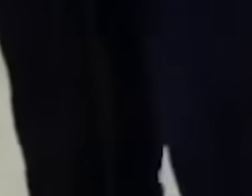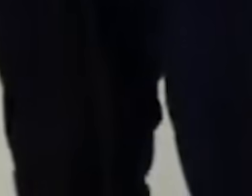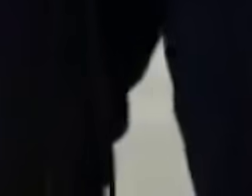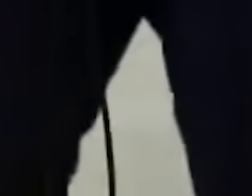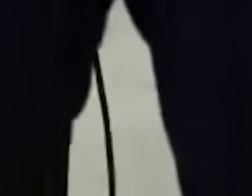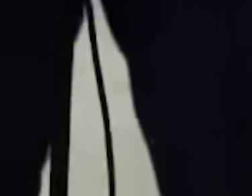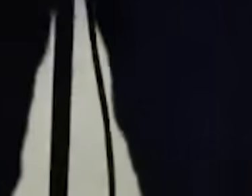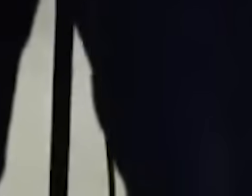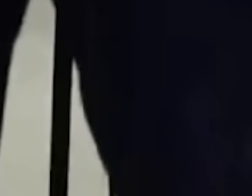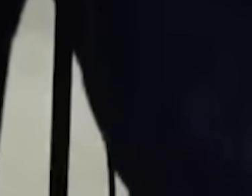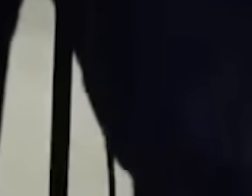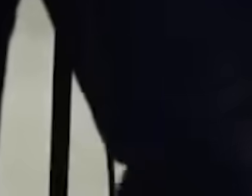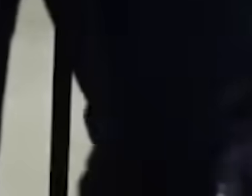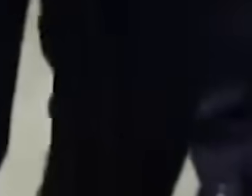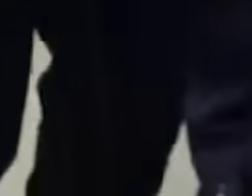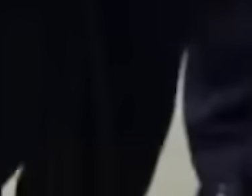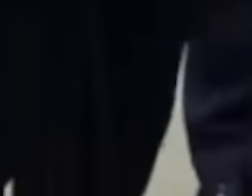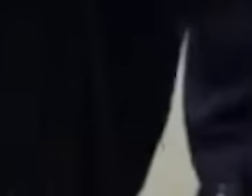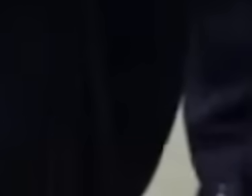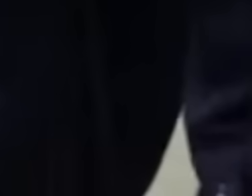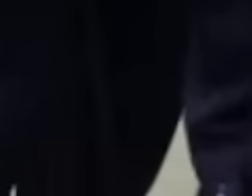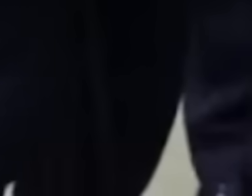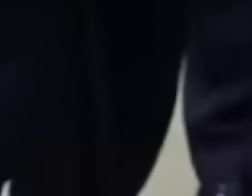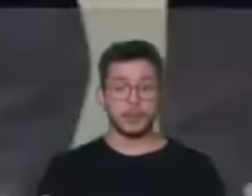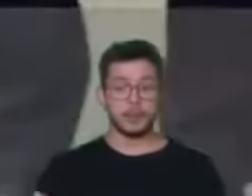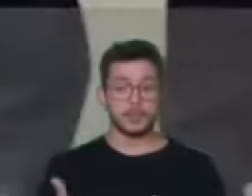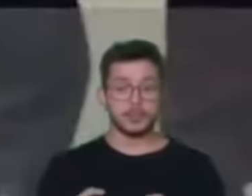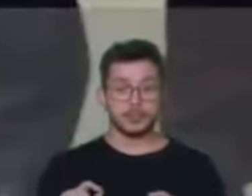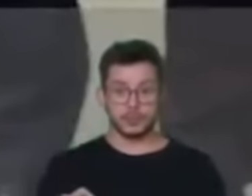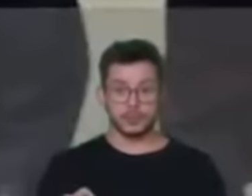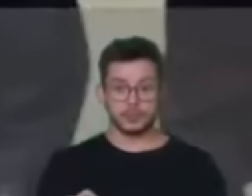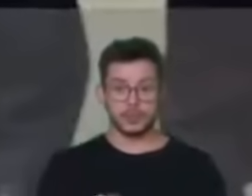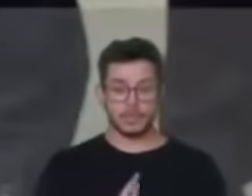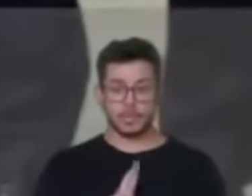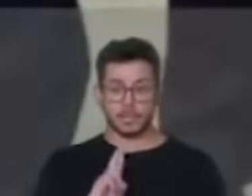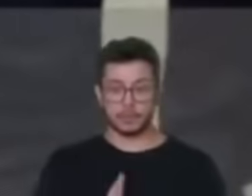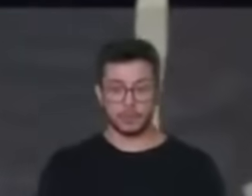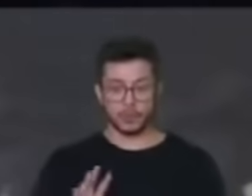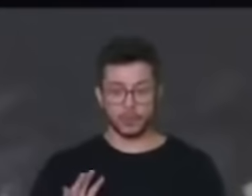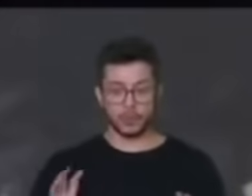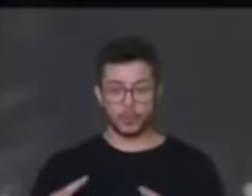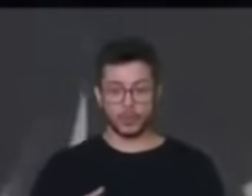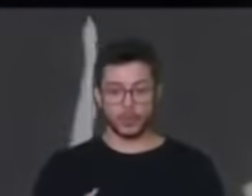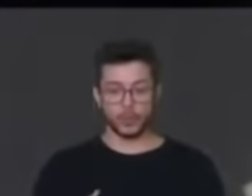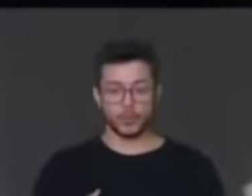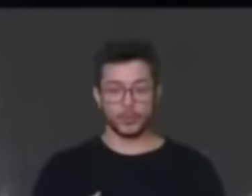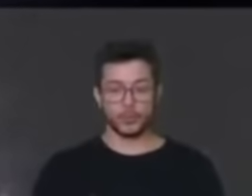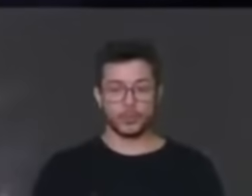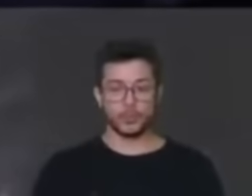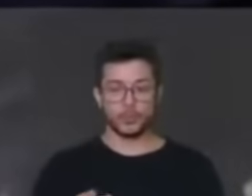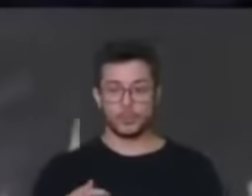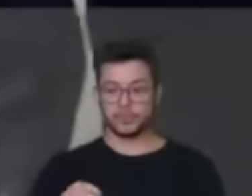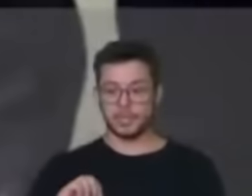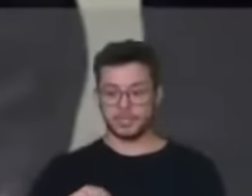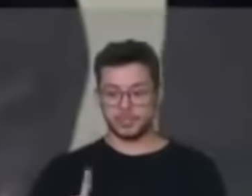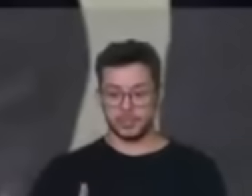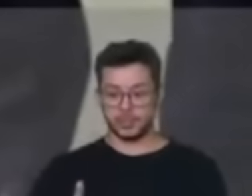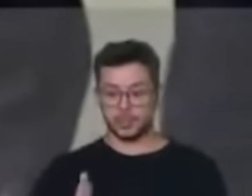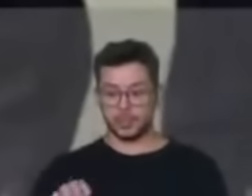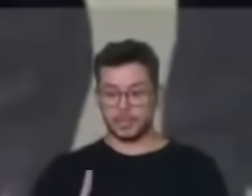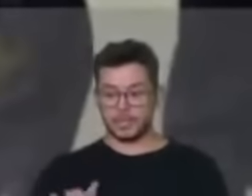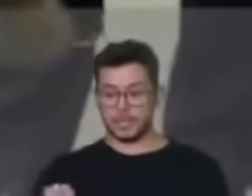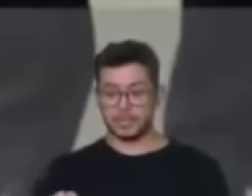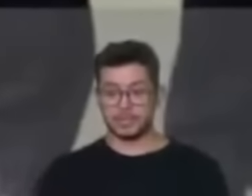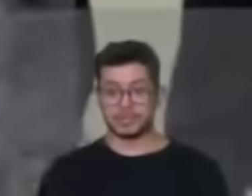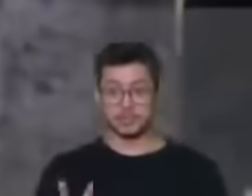regimento interno. Essa questão de ordem, em nome da Federação Pessoal Rede, tem a ver com a votação